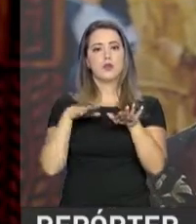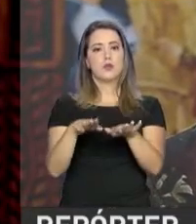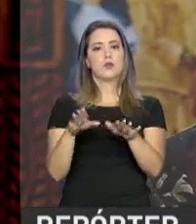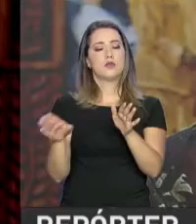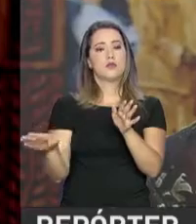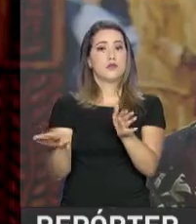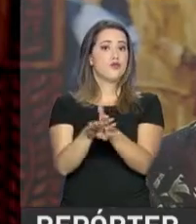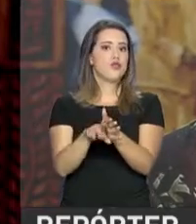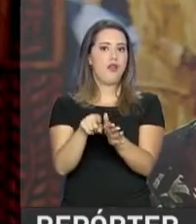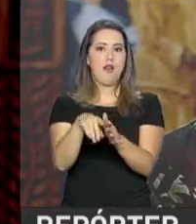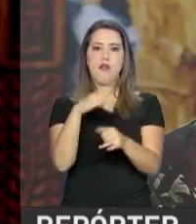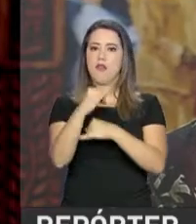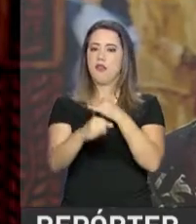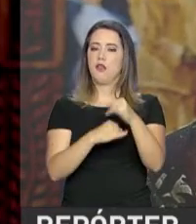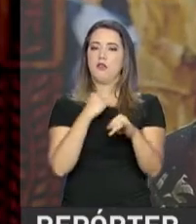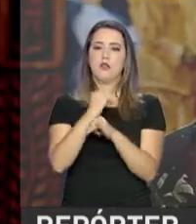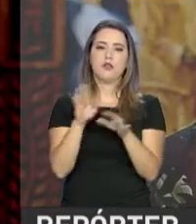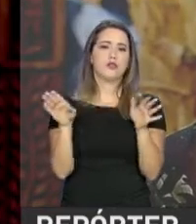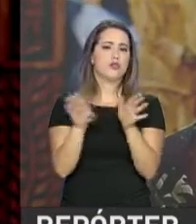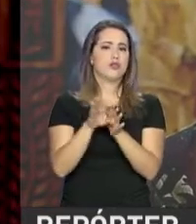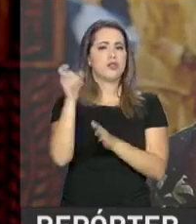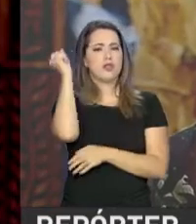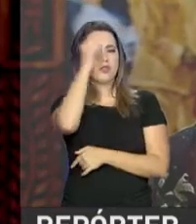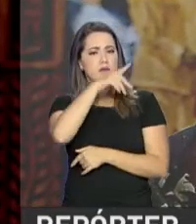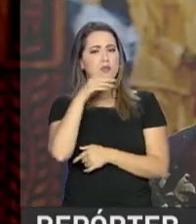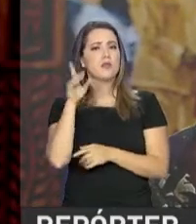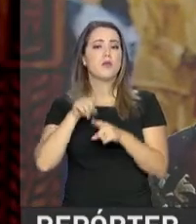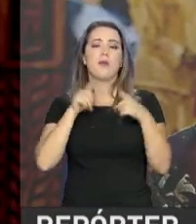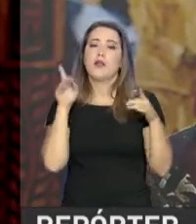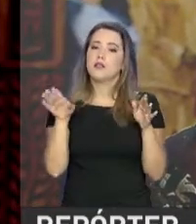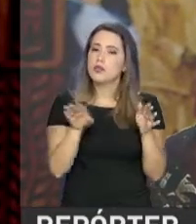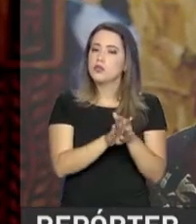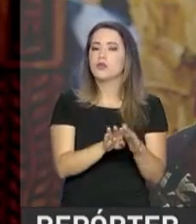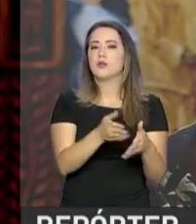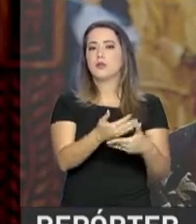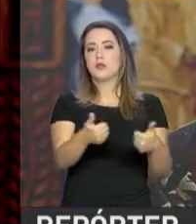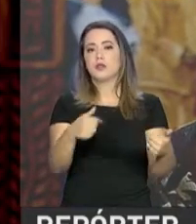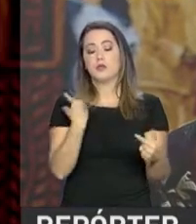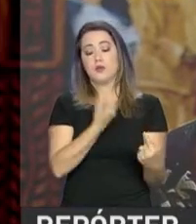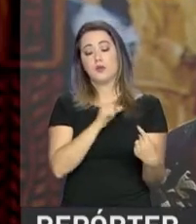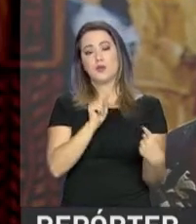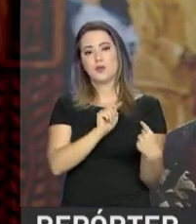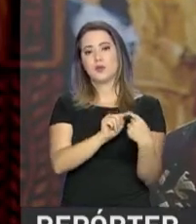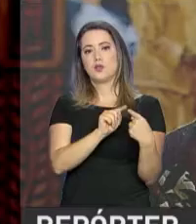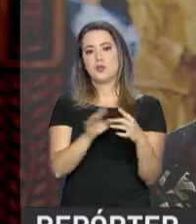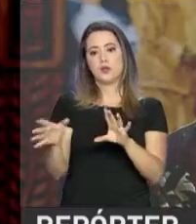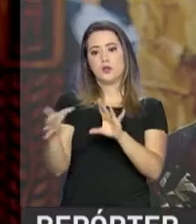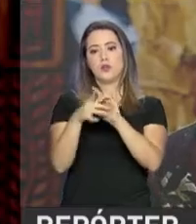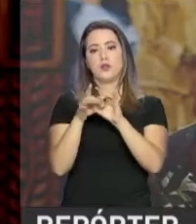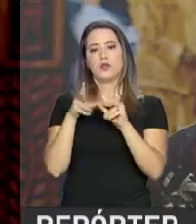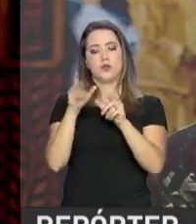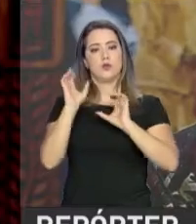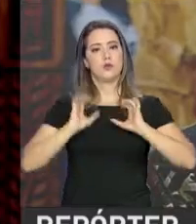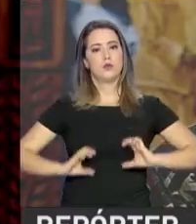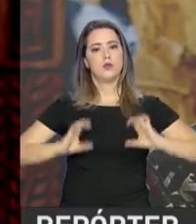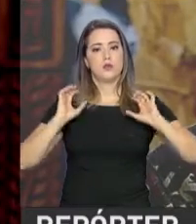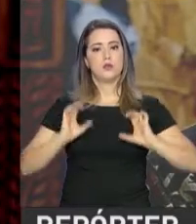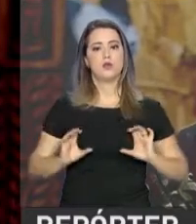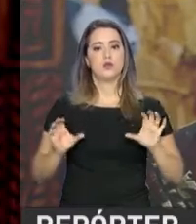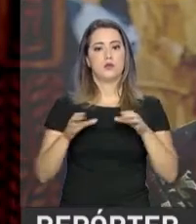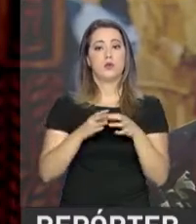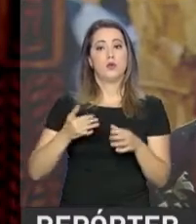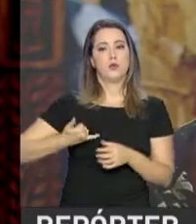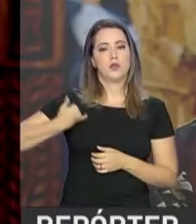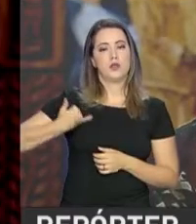está chegando gradualmente com dificuldade mas tá chegando exatamente o nosso objetivo entregar todos os cidadãos dessa faixa etária